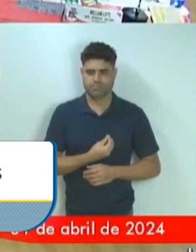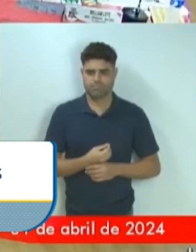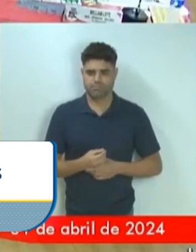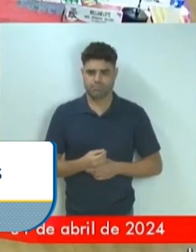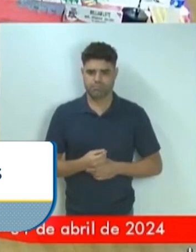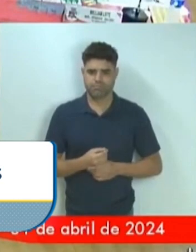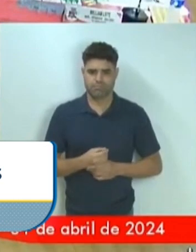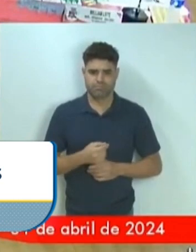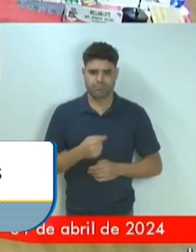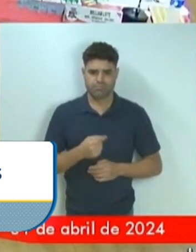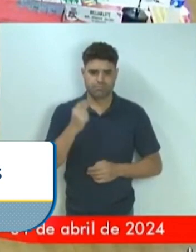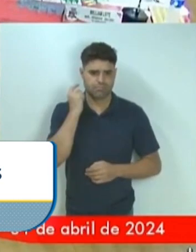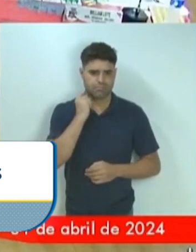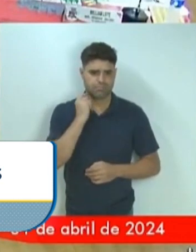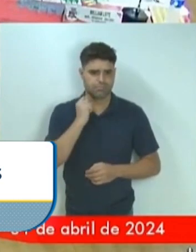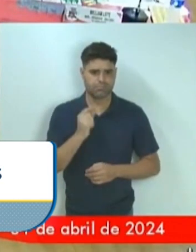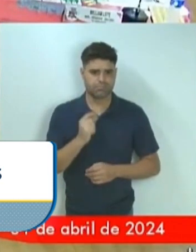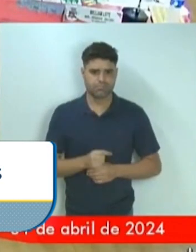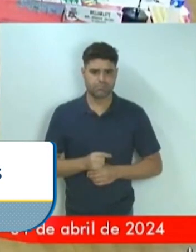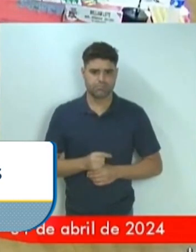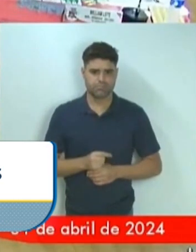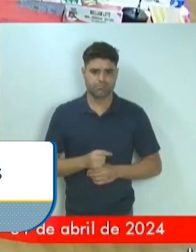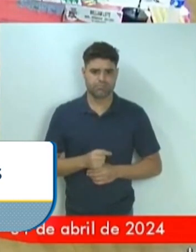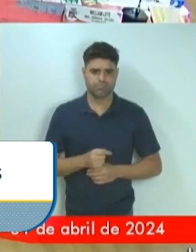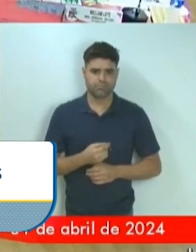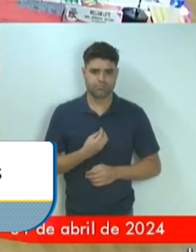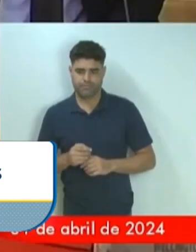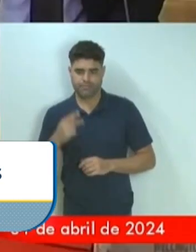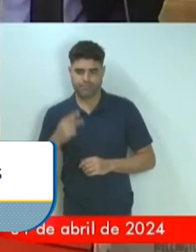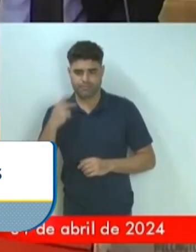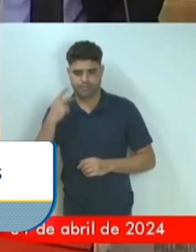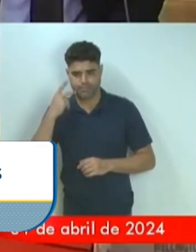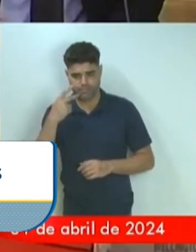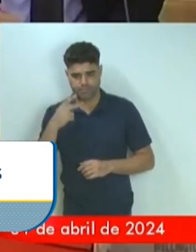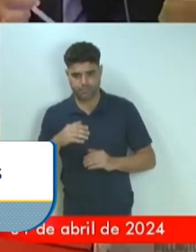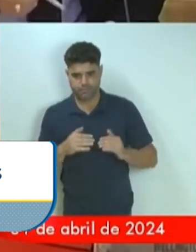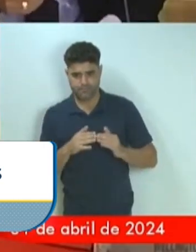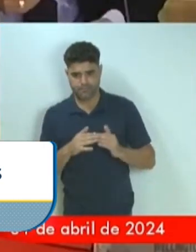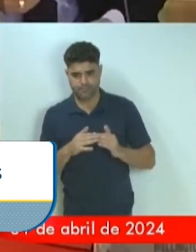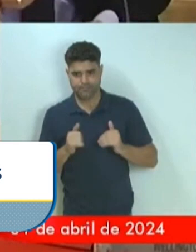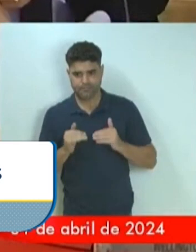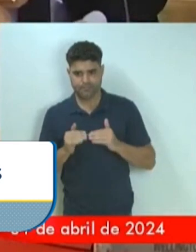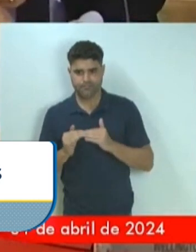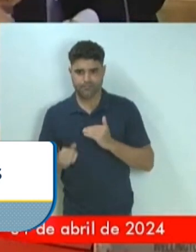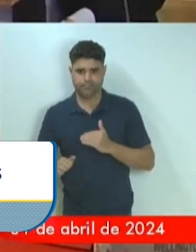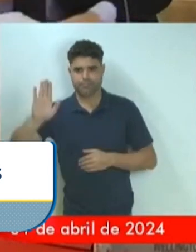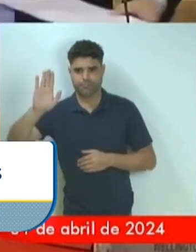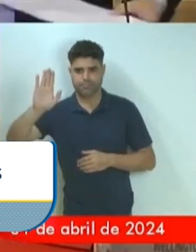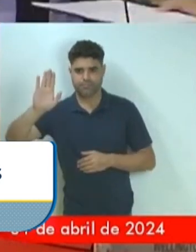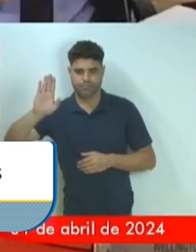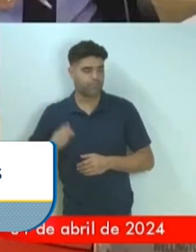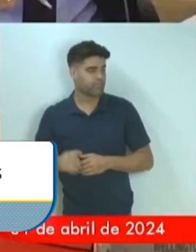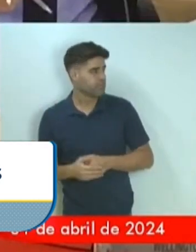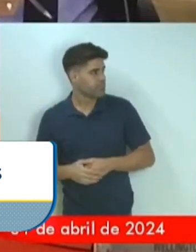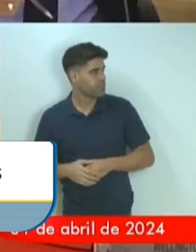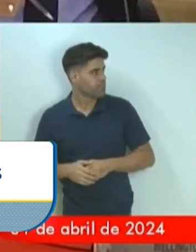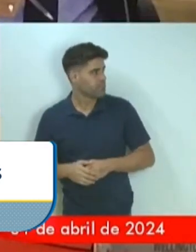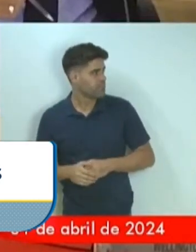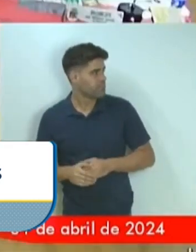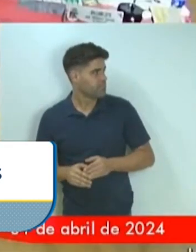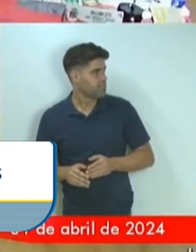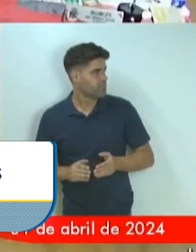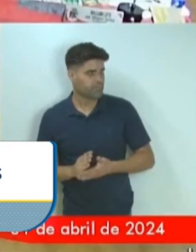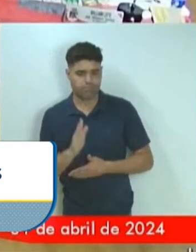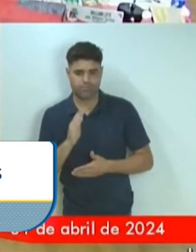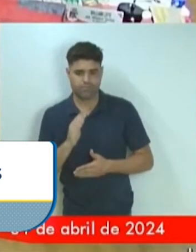essa votação, mas ficou 9 votos a favor contra 3 votos ao contrário. Depois da aprovação dessa abertura, foi feito